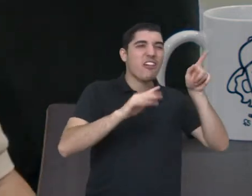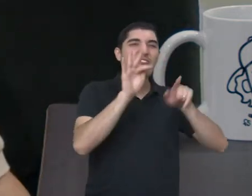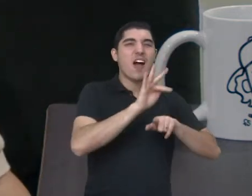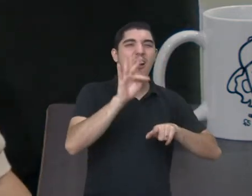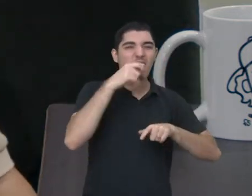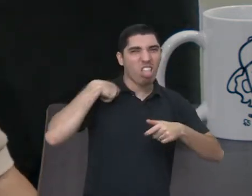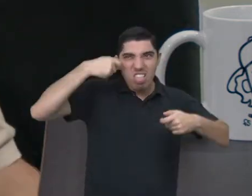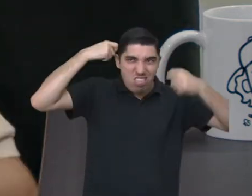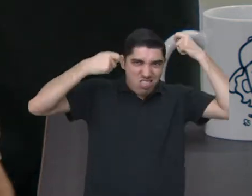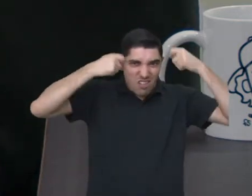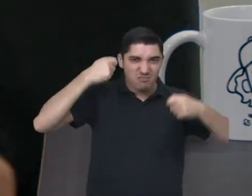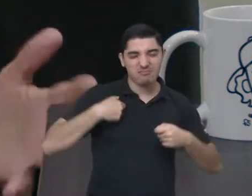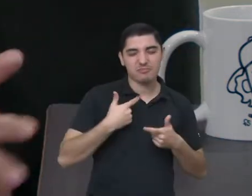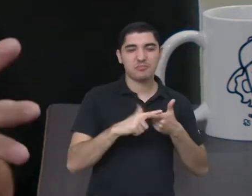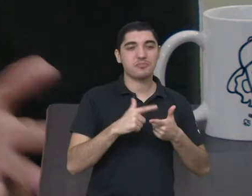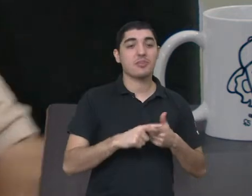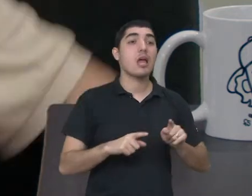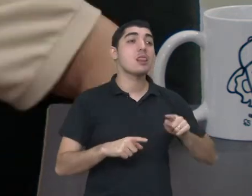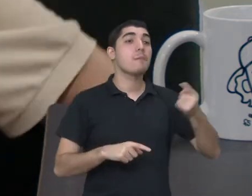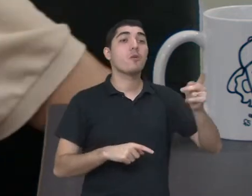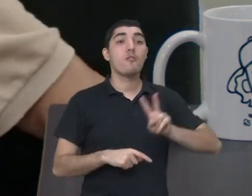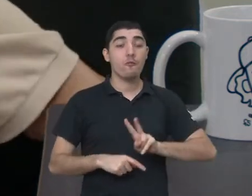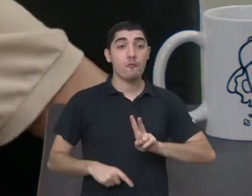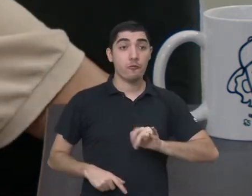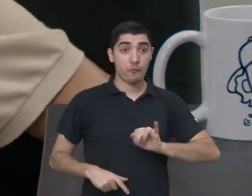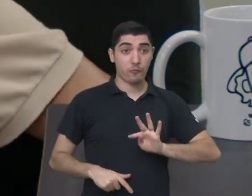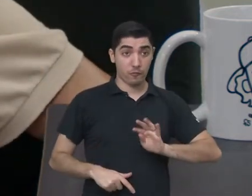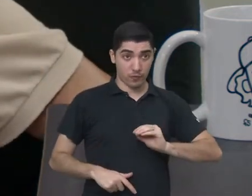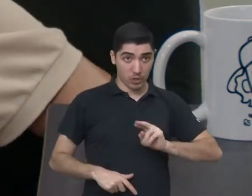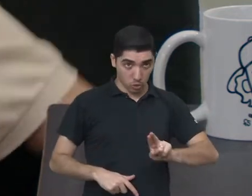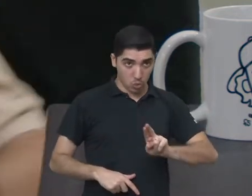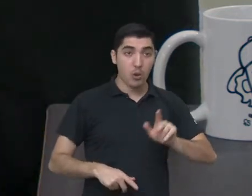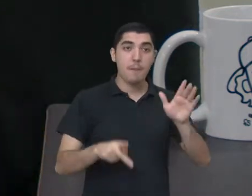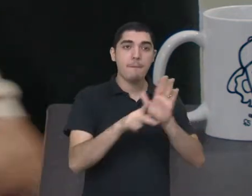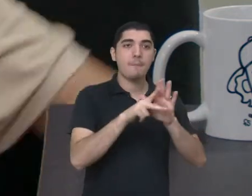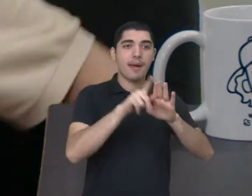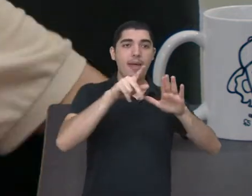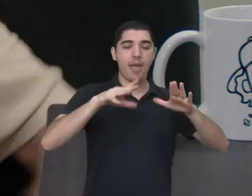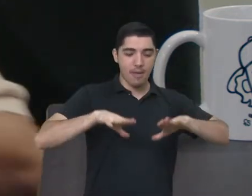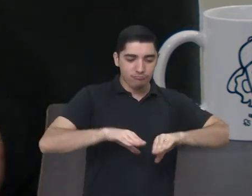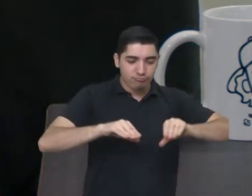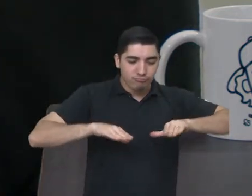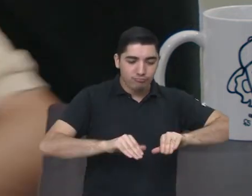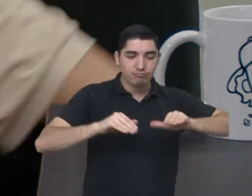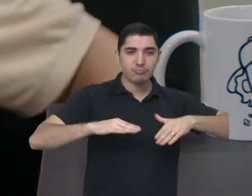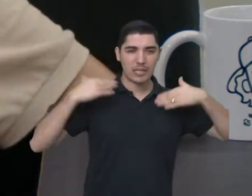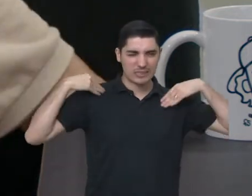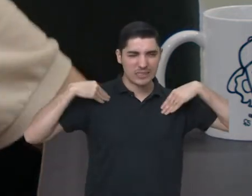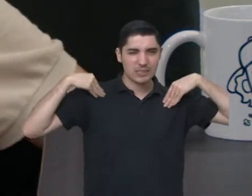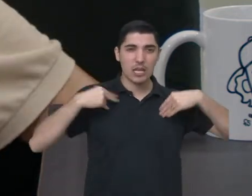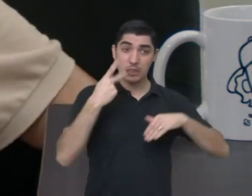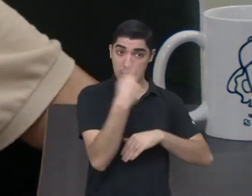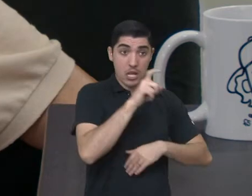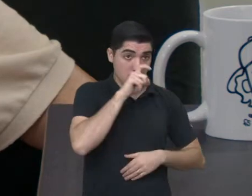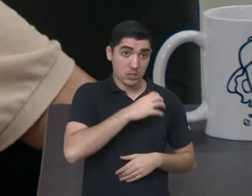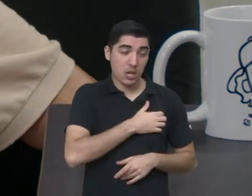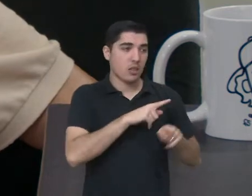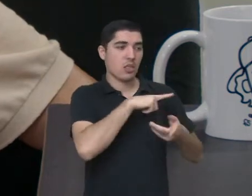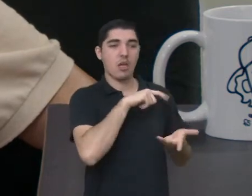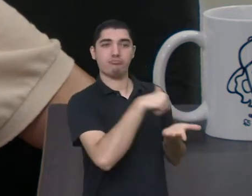te libero, você pode parar trabalhar. Eu não tenho como abrir espaço para você passar aqui. Aí eu voltei, a gente estava uns 100 metros dessa